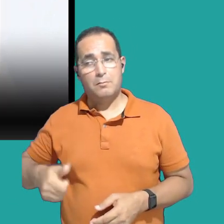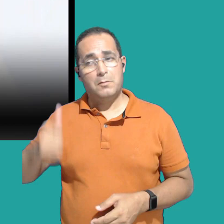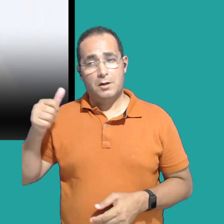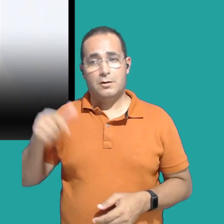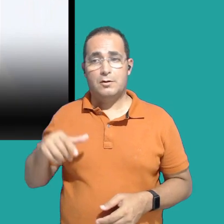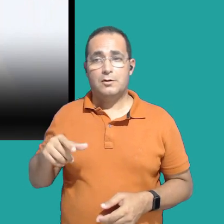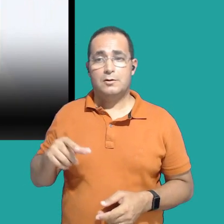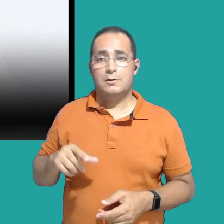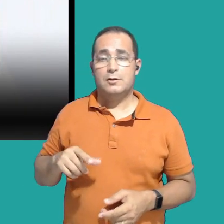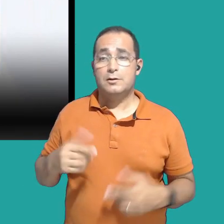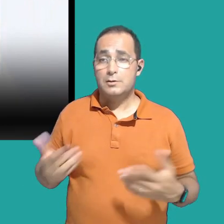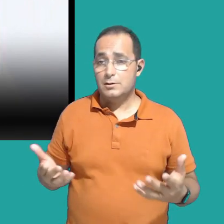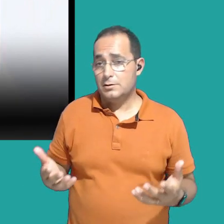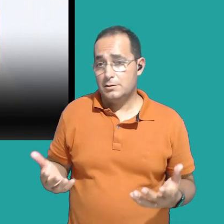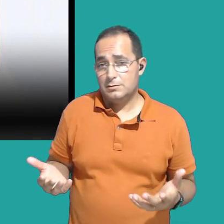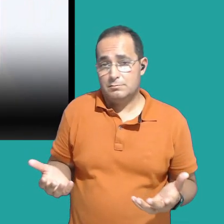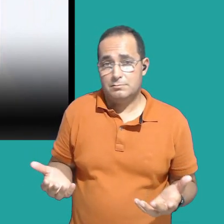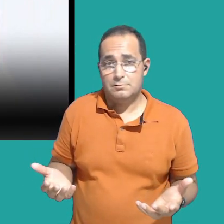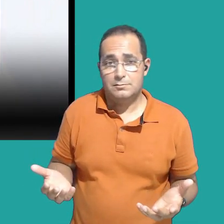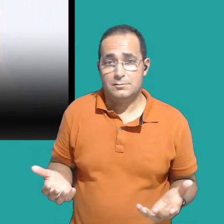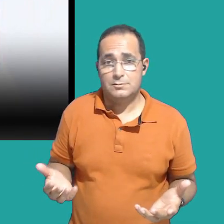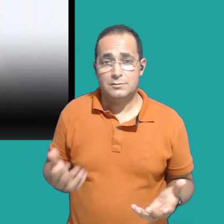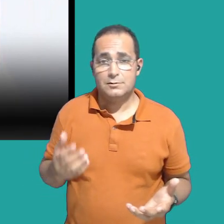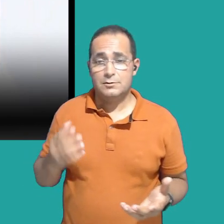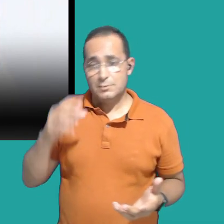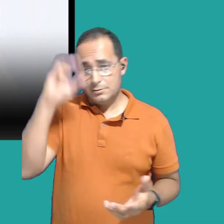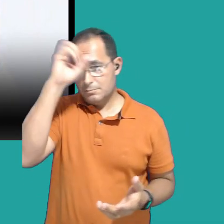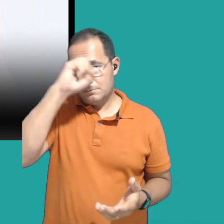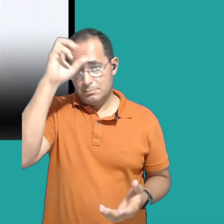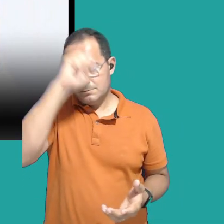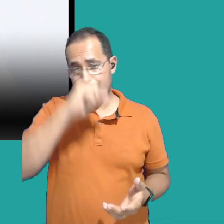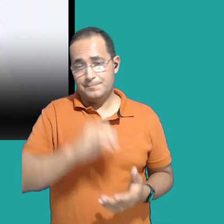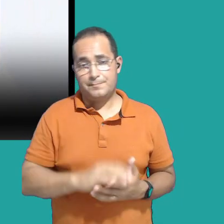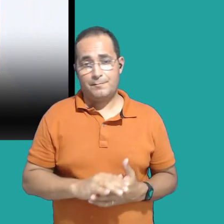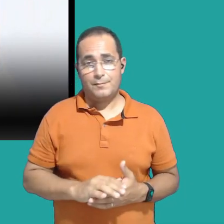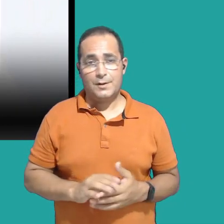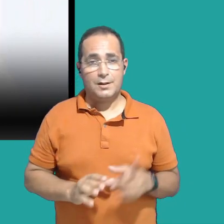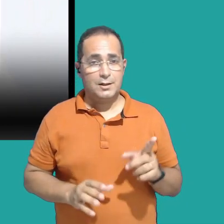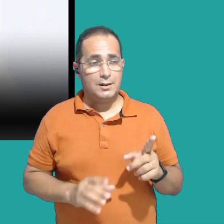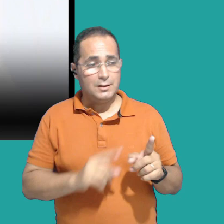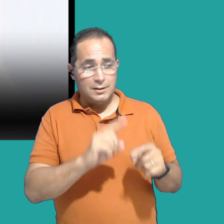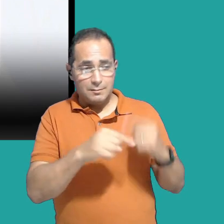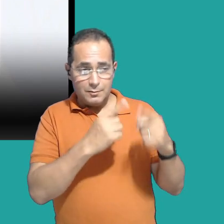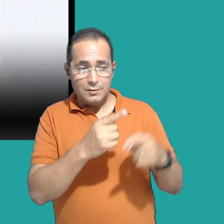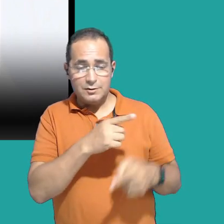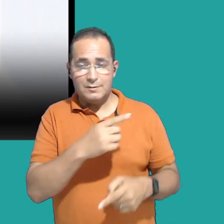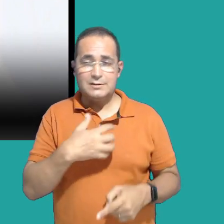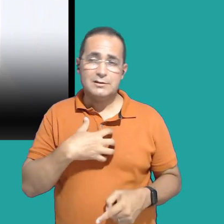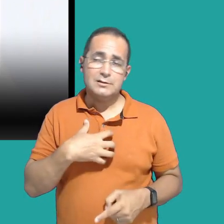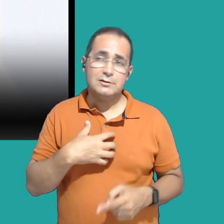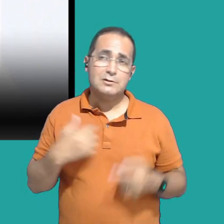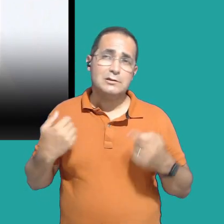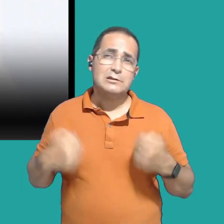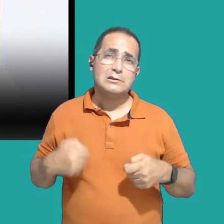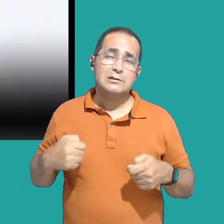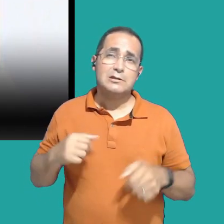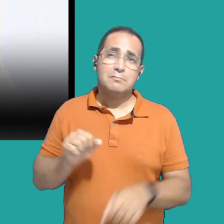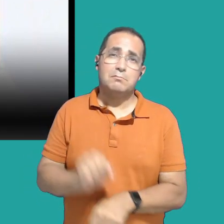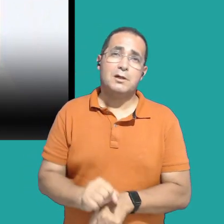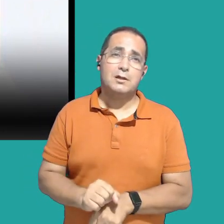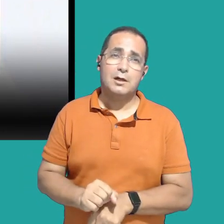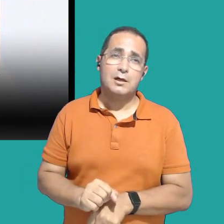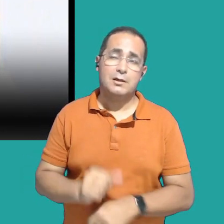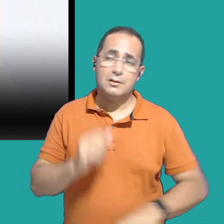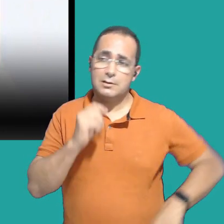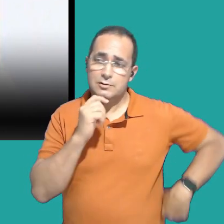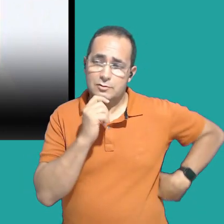Eu prefiro do que música. E aí, assim... E você está aprendendo. Depois, você vai sentindo